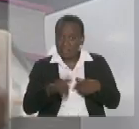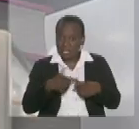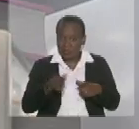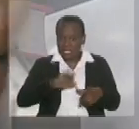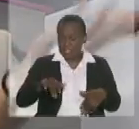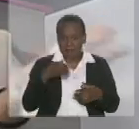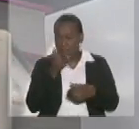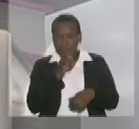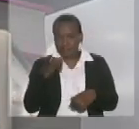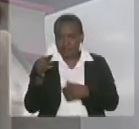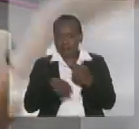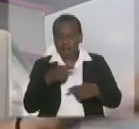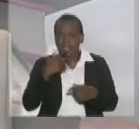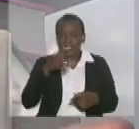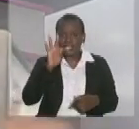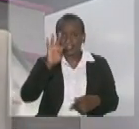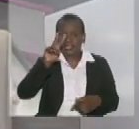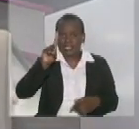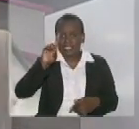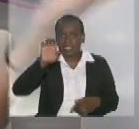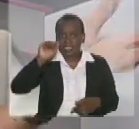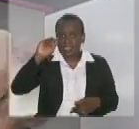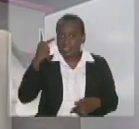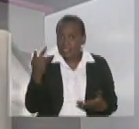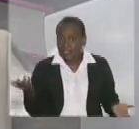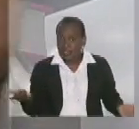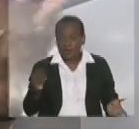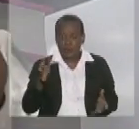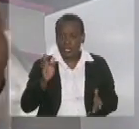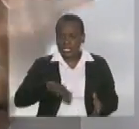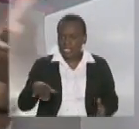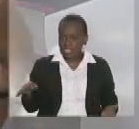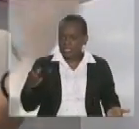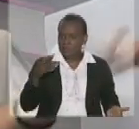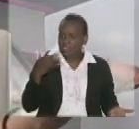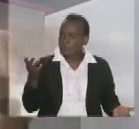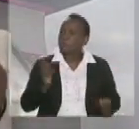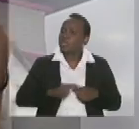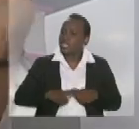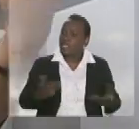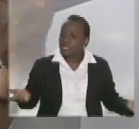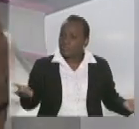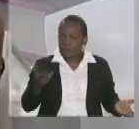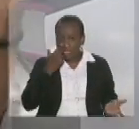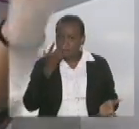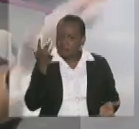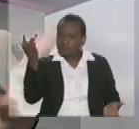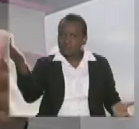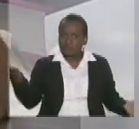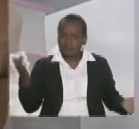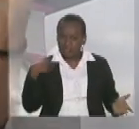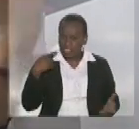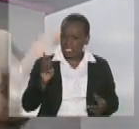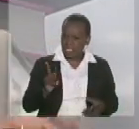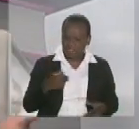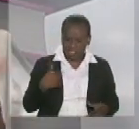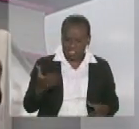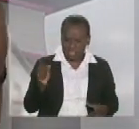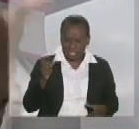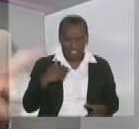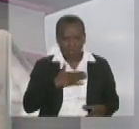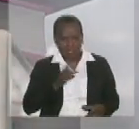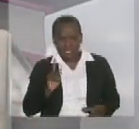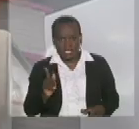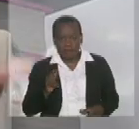né? Uma criança que é mais agitada tem TDAH, ou tem um que é mais desafiador, porque é o cara que veio criticar, que veio, não, calma